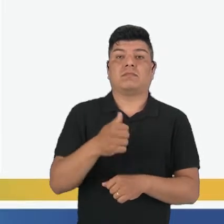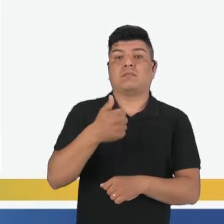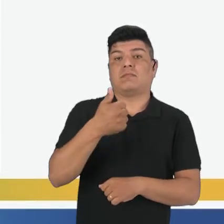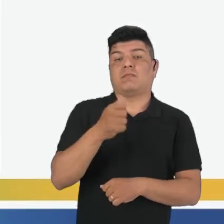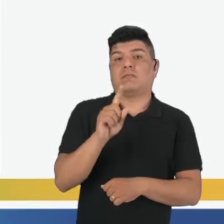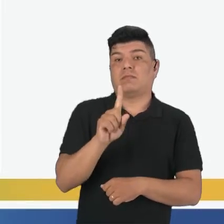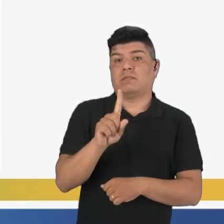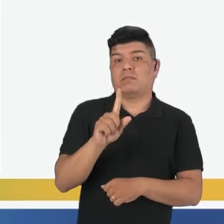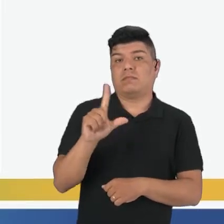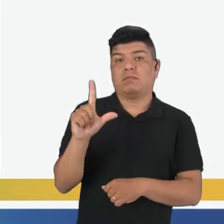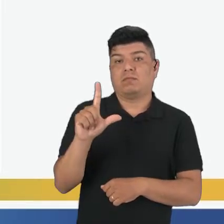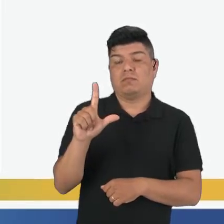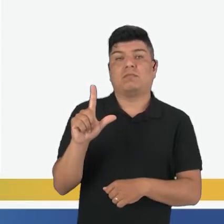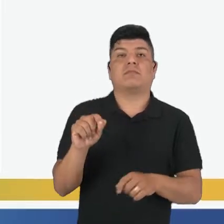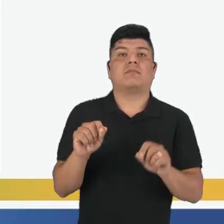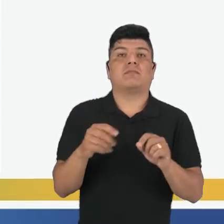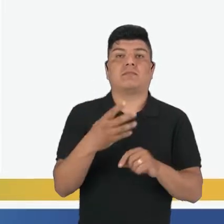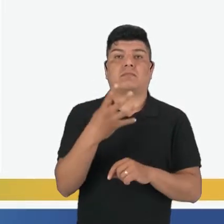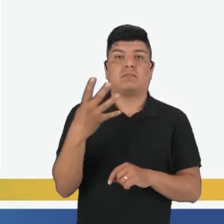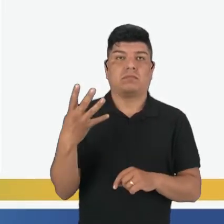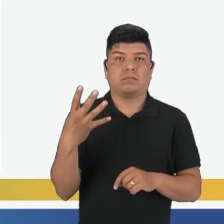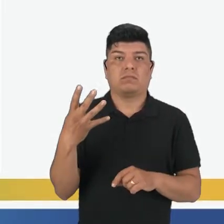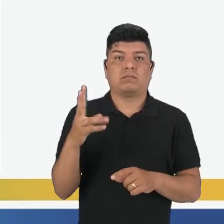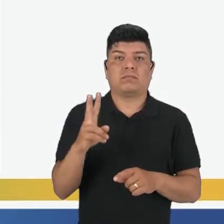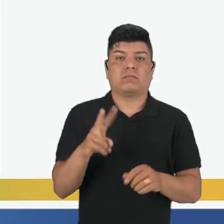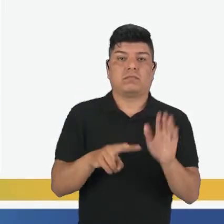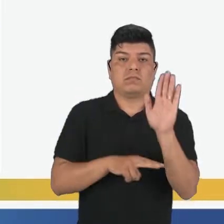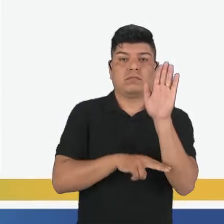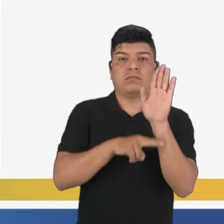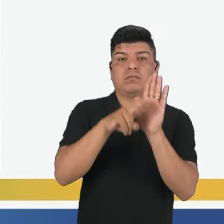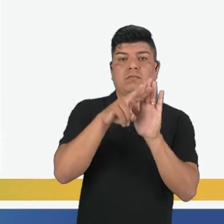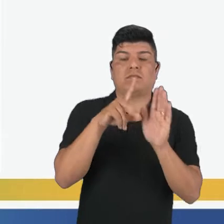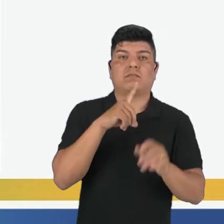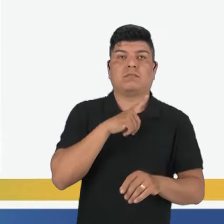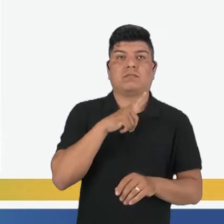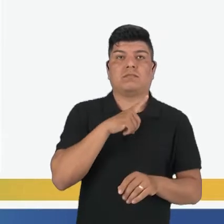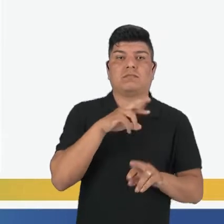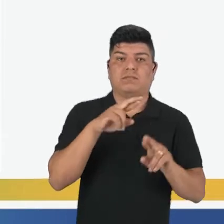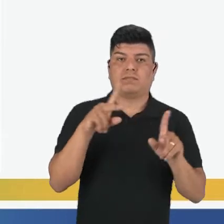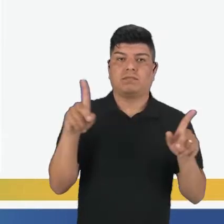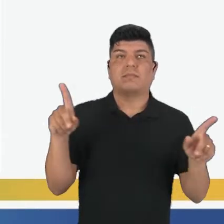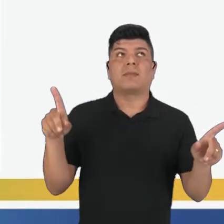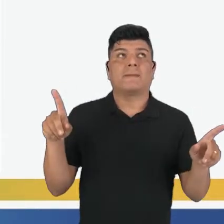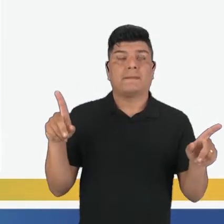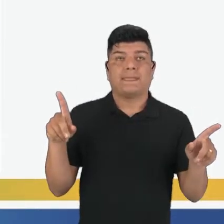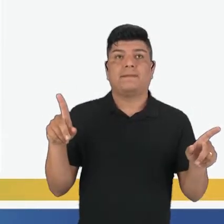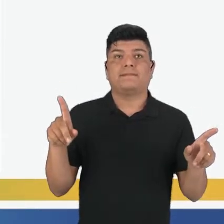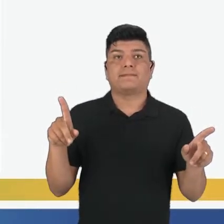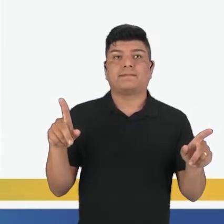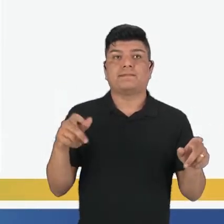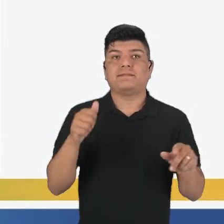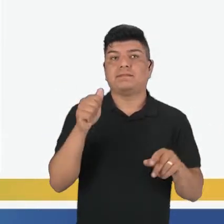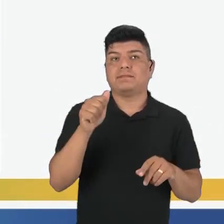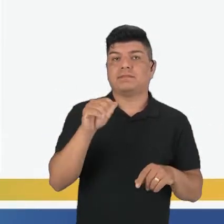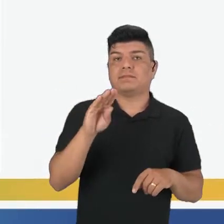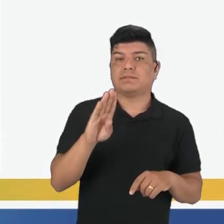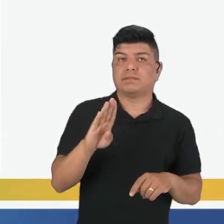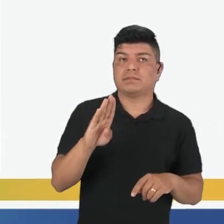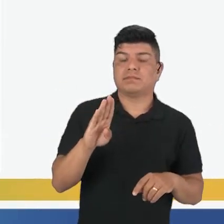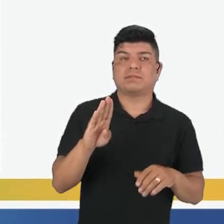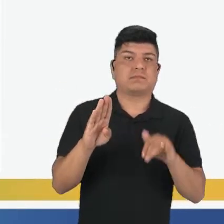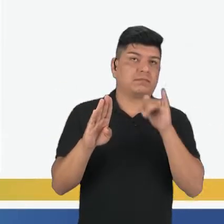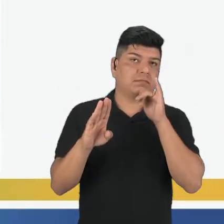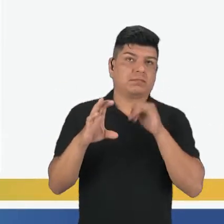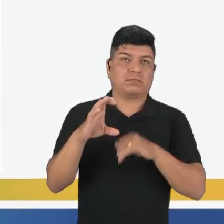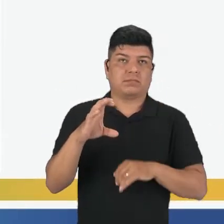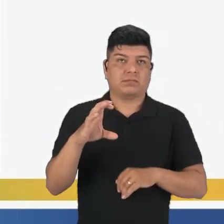você observa que as quantidades, o volume que está dentro dele é diferente da letra A para a letra B, por